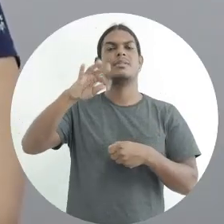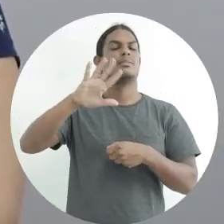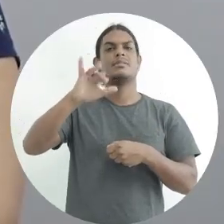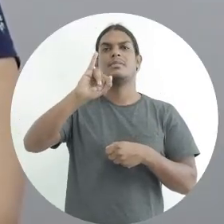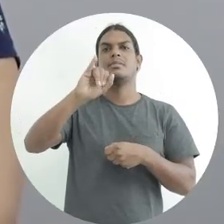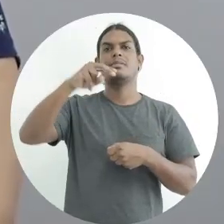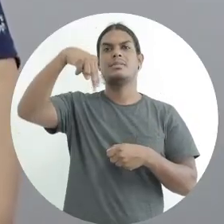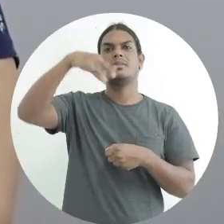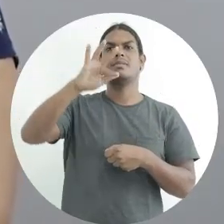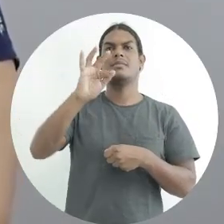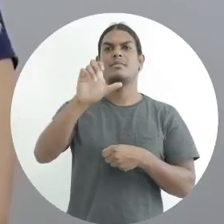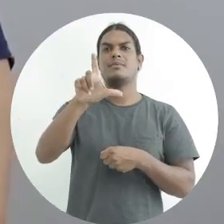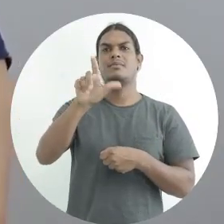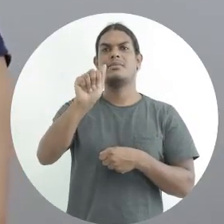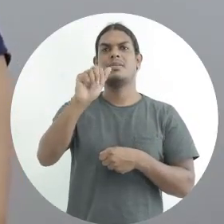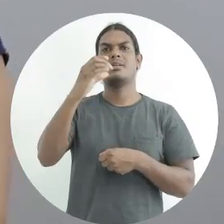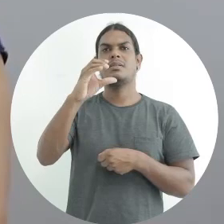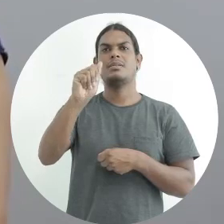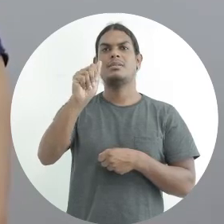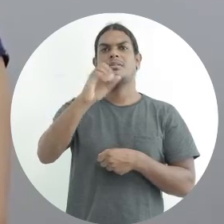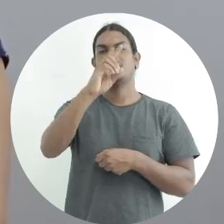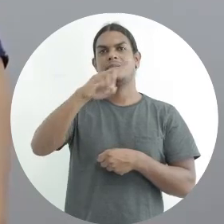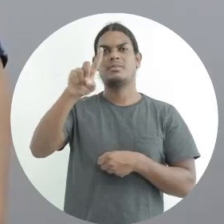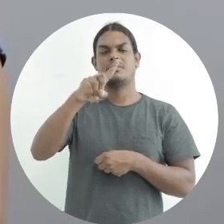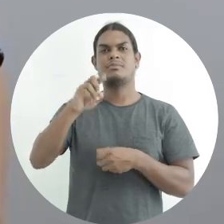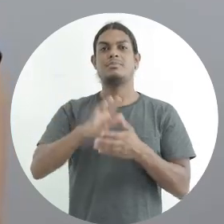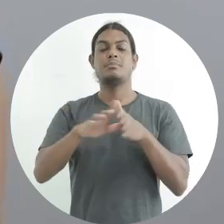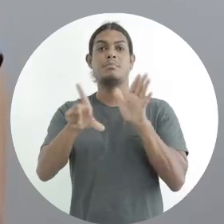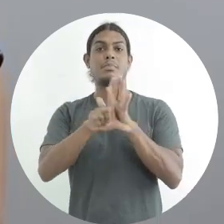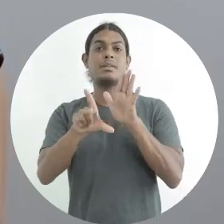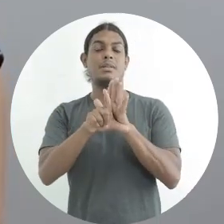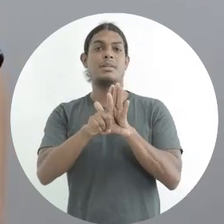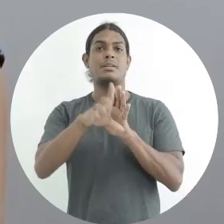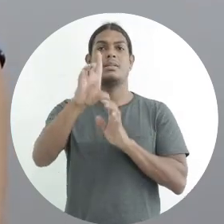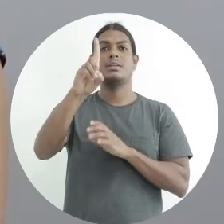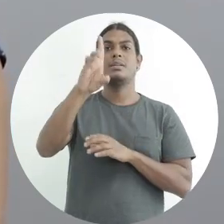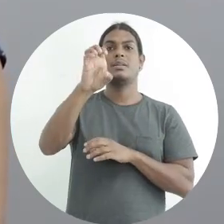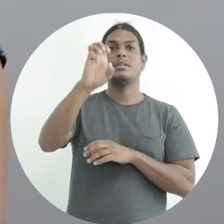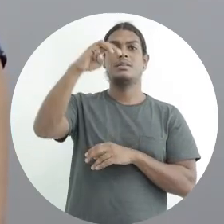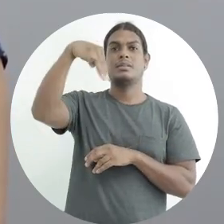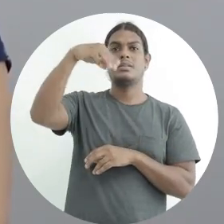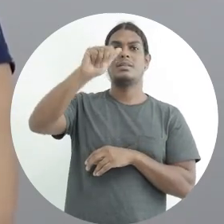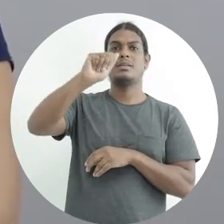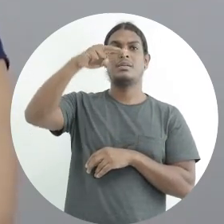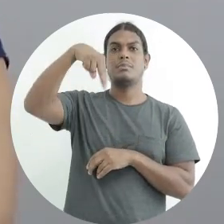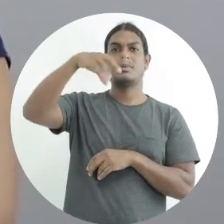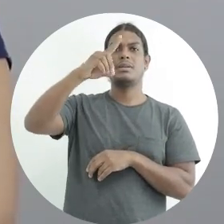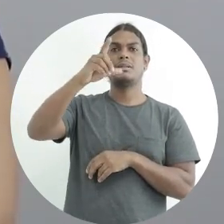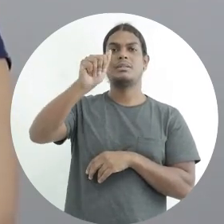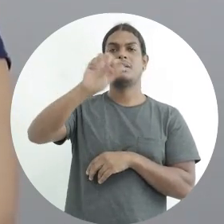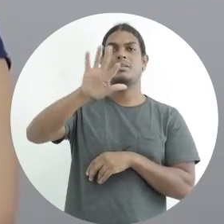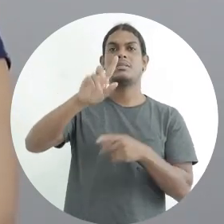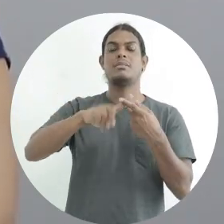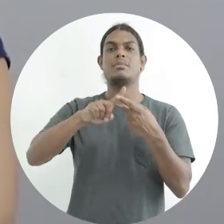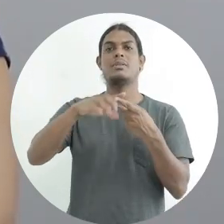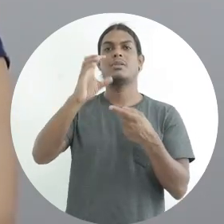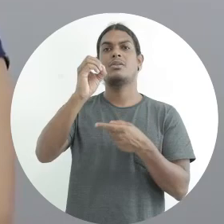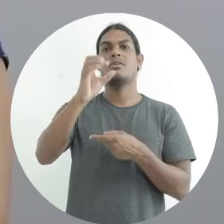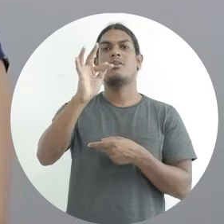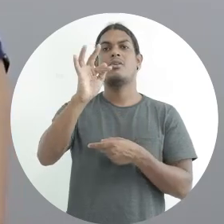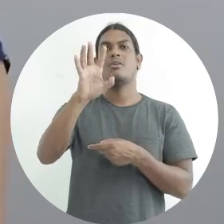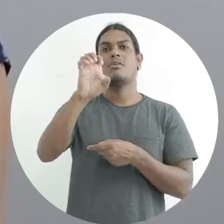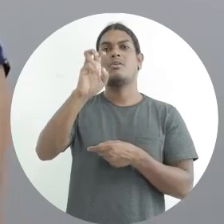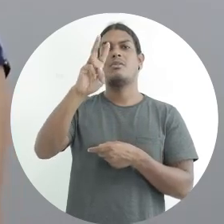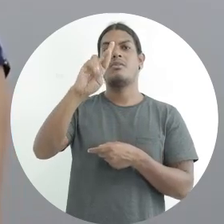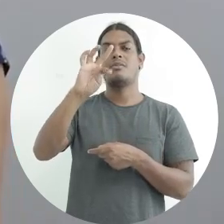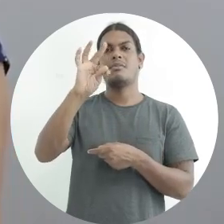e oferta, quando existem muitas pessoas comprando, vai existir falta de mercadoria. Então,